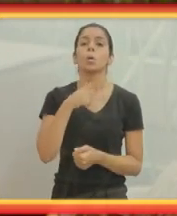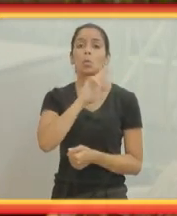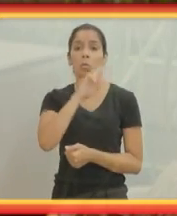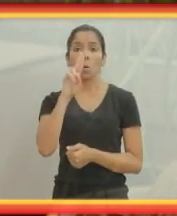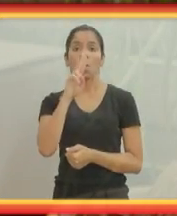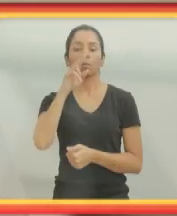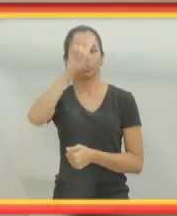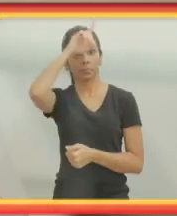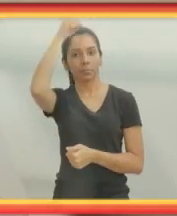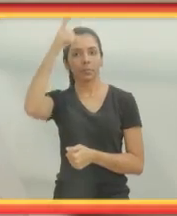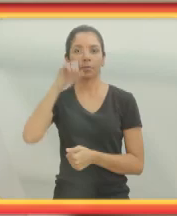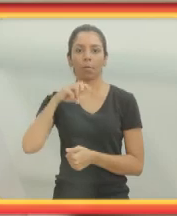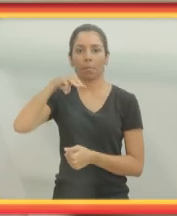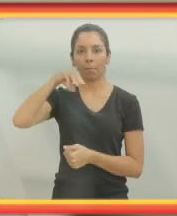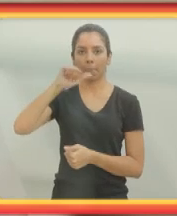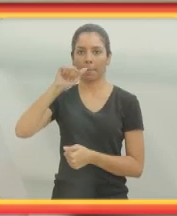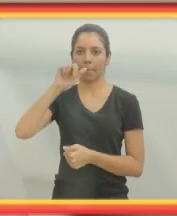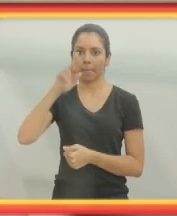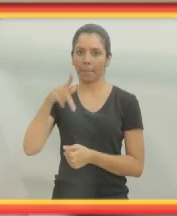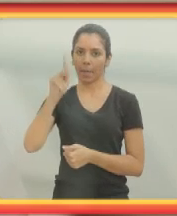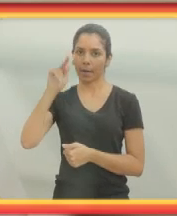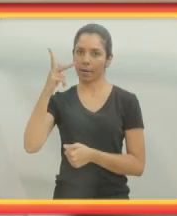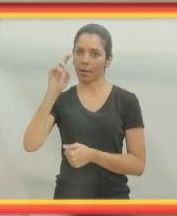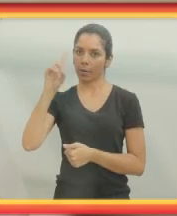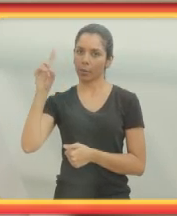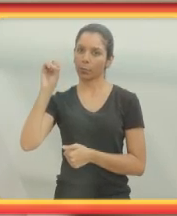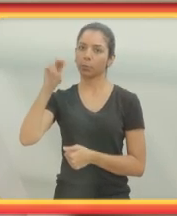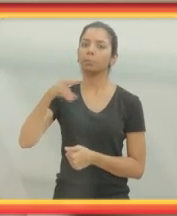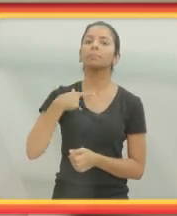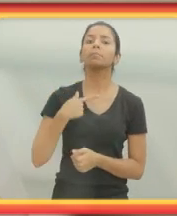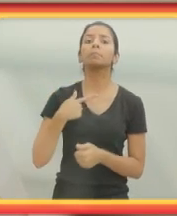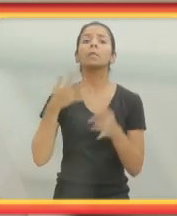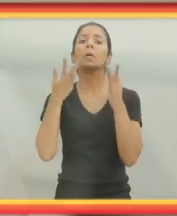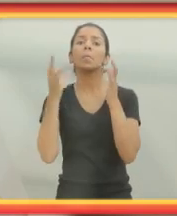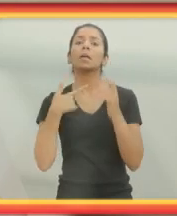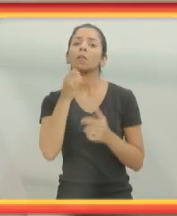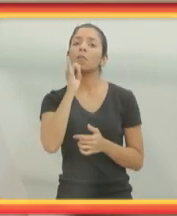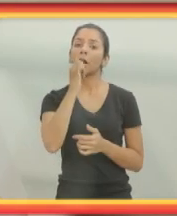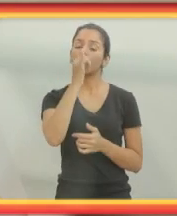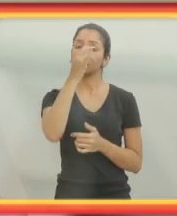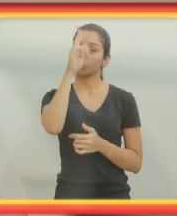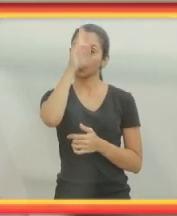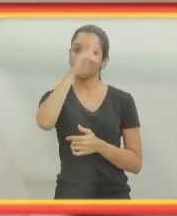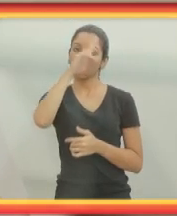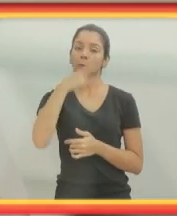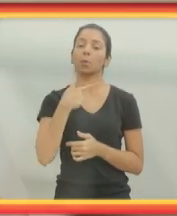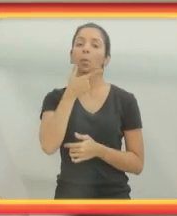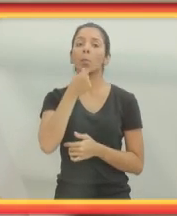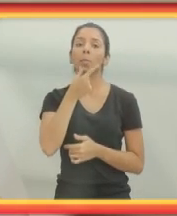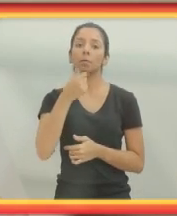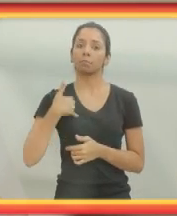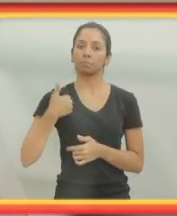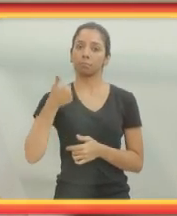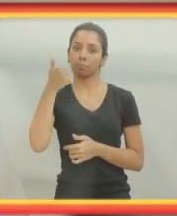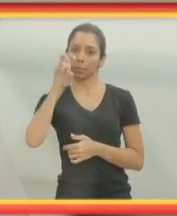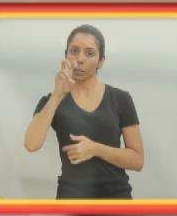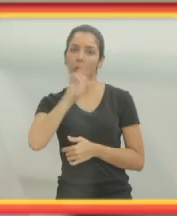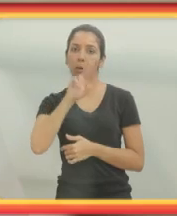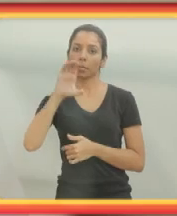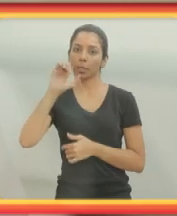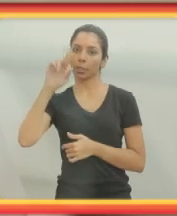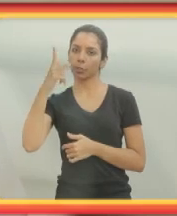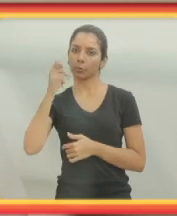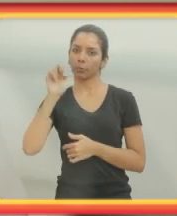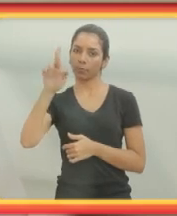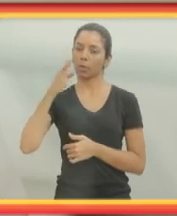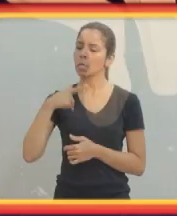Mark Haddon. A peça conta a história de um garoto de 15 anos chamado Christopher Boone, que é acusado